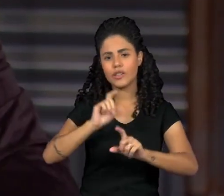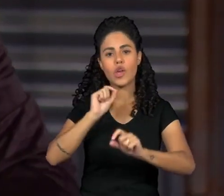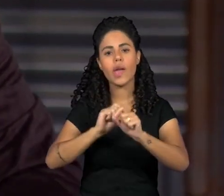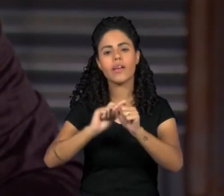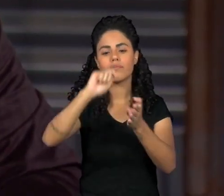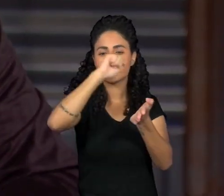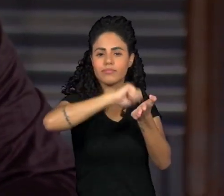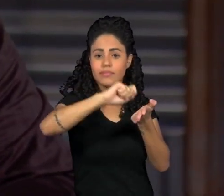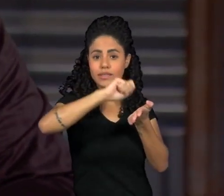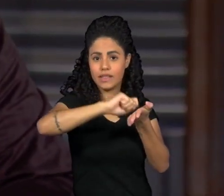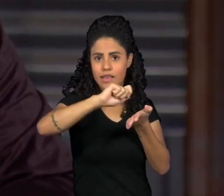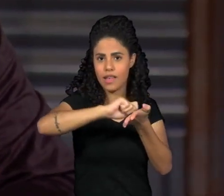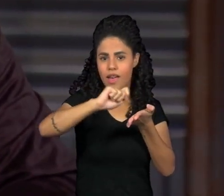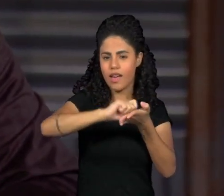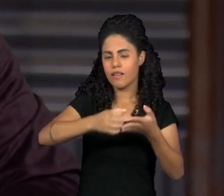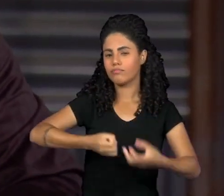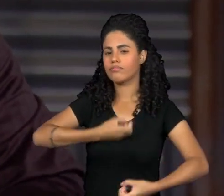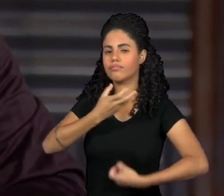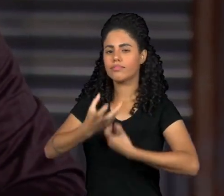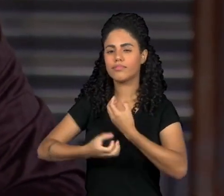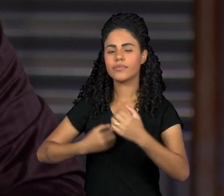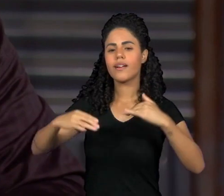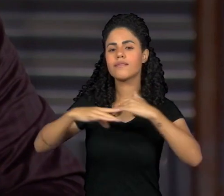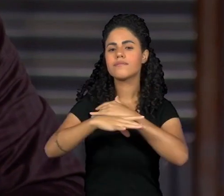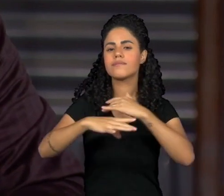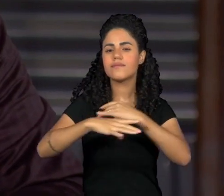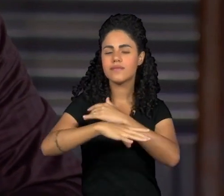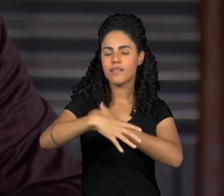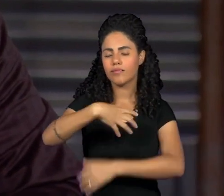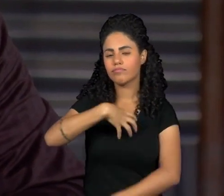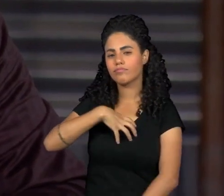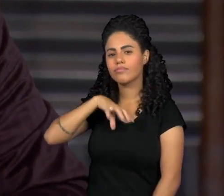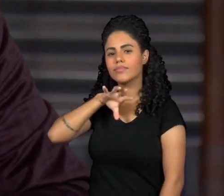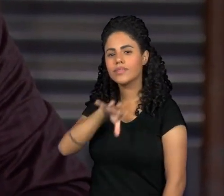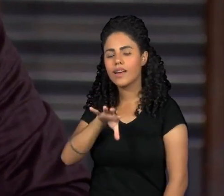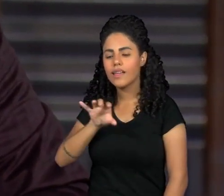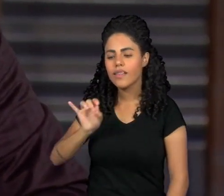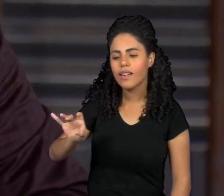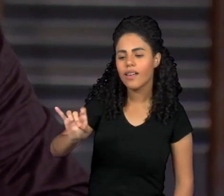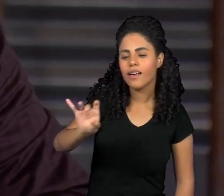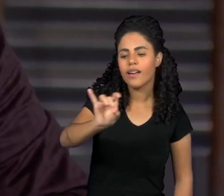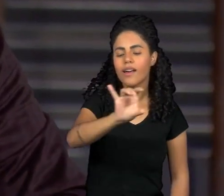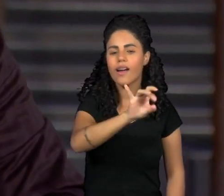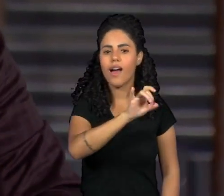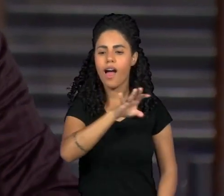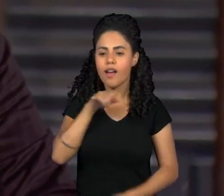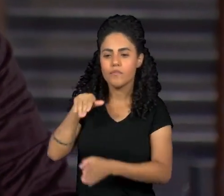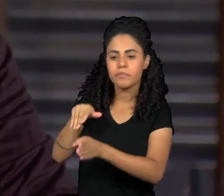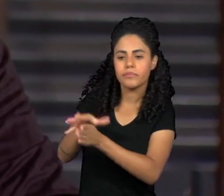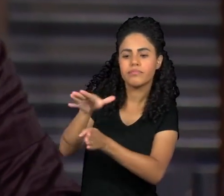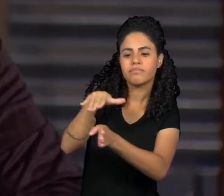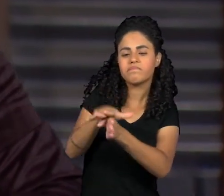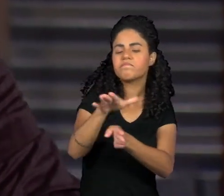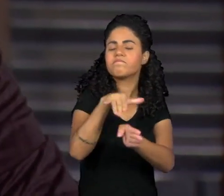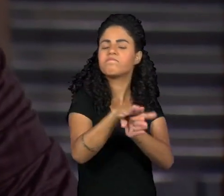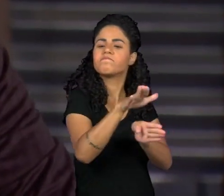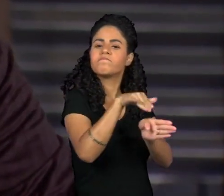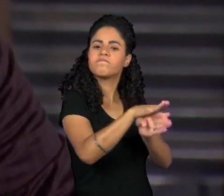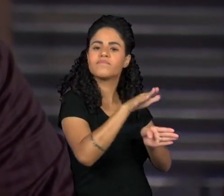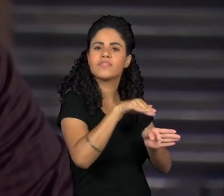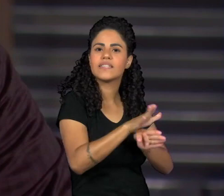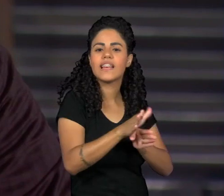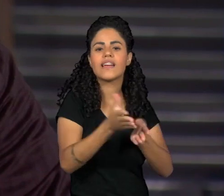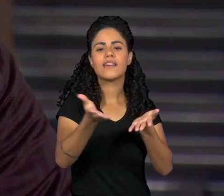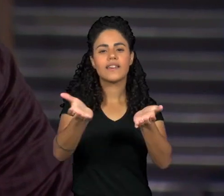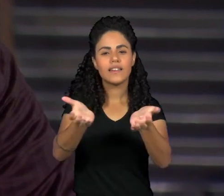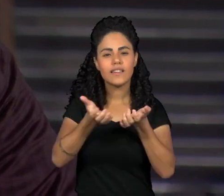descreveu assim a cidade de Salvador. A cada canto, um grande conselheiro que nos quer governar, cabana